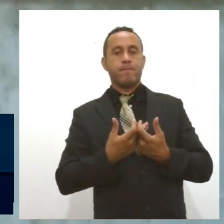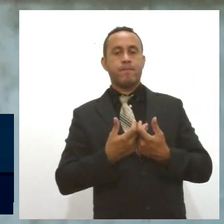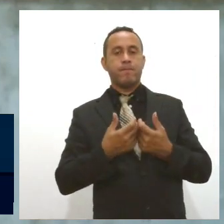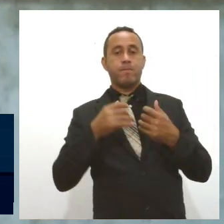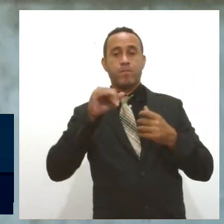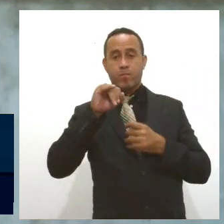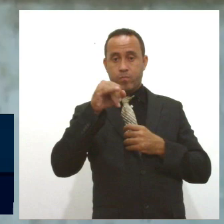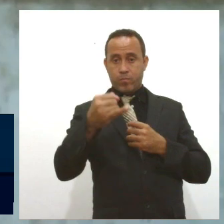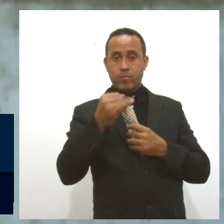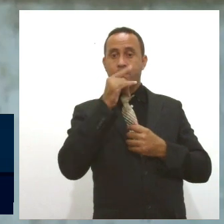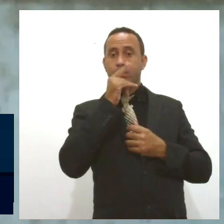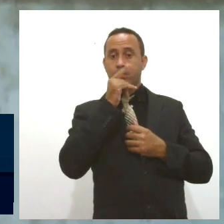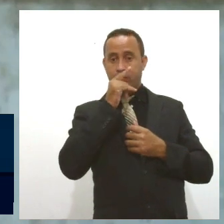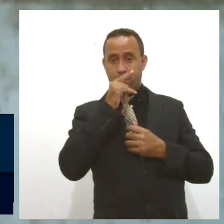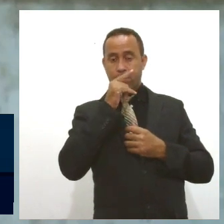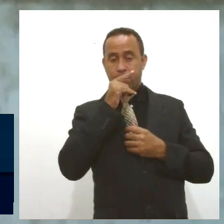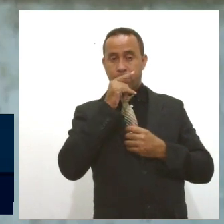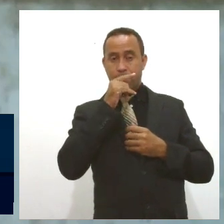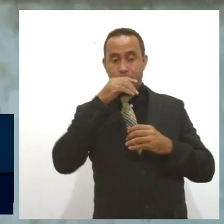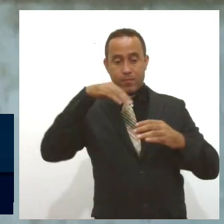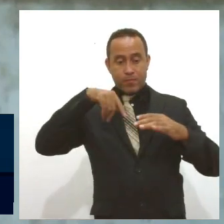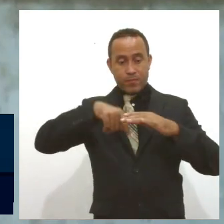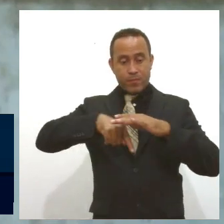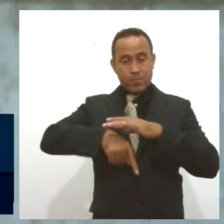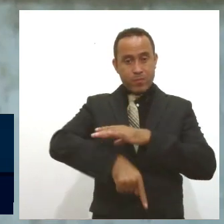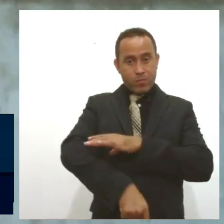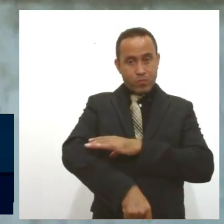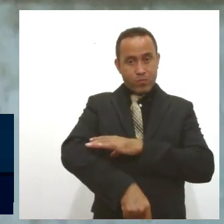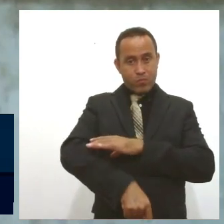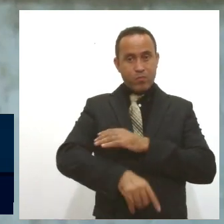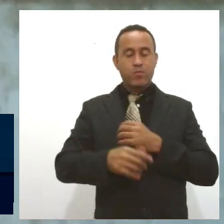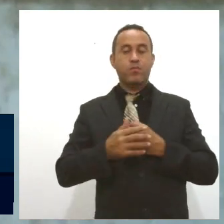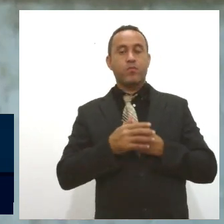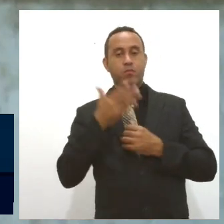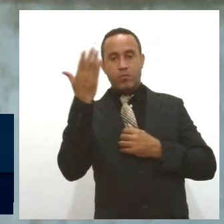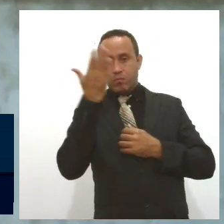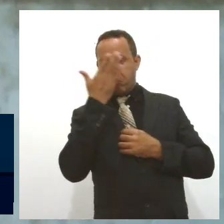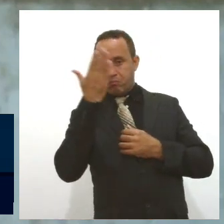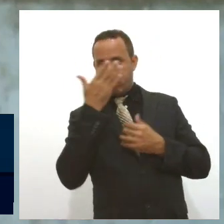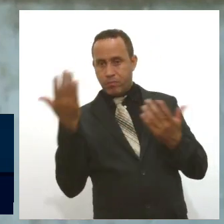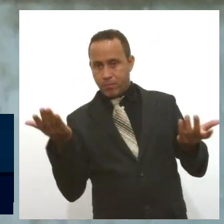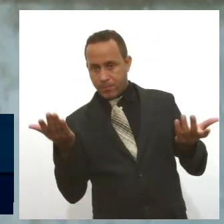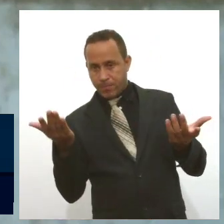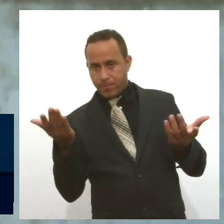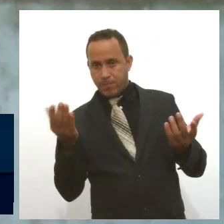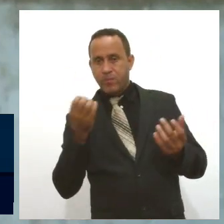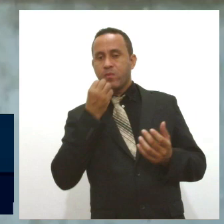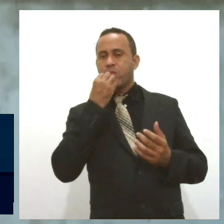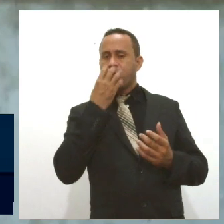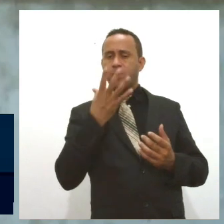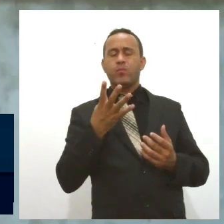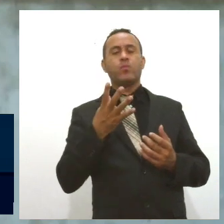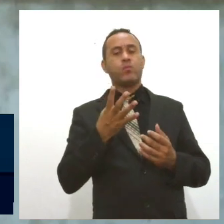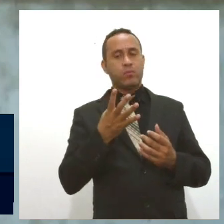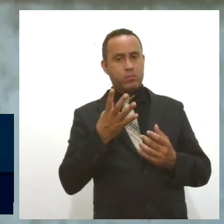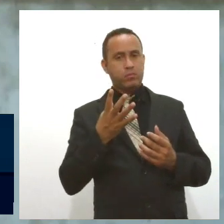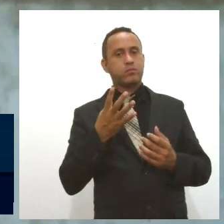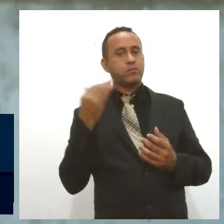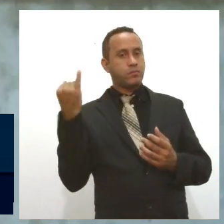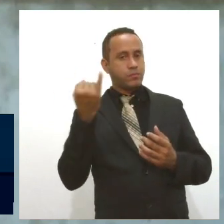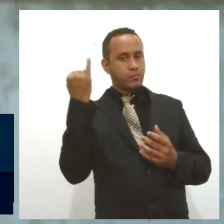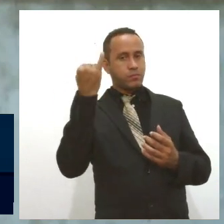Então, você aproveitar essa água que está ali escondida e não é vista, eu acho que vai ser um passo